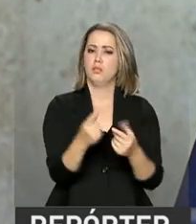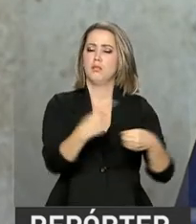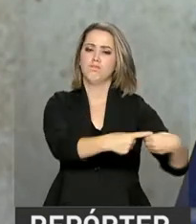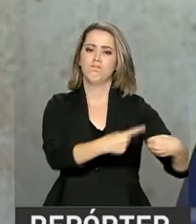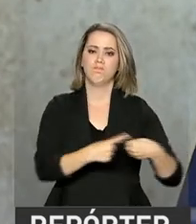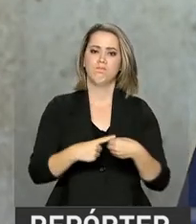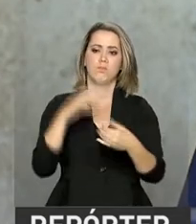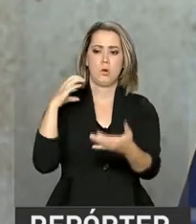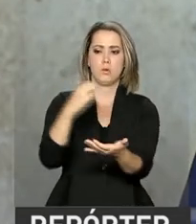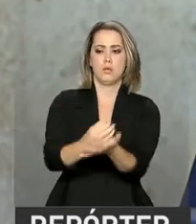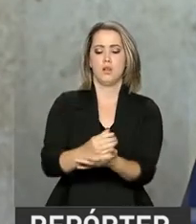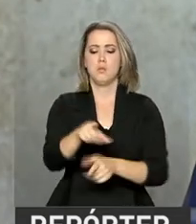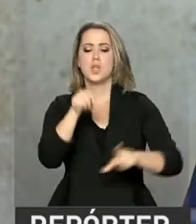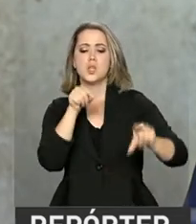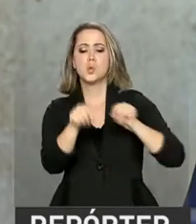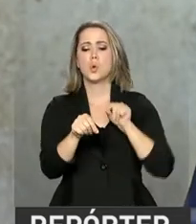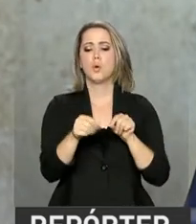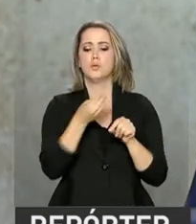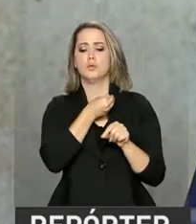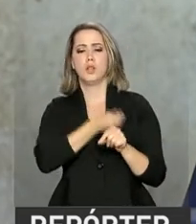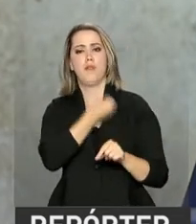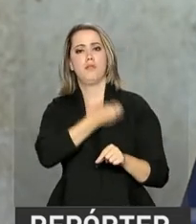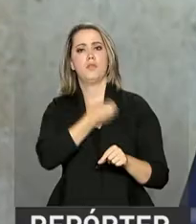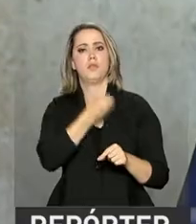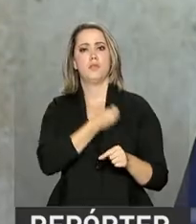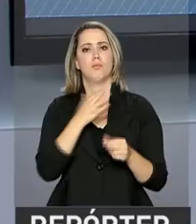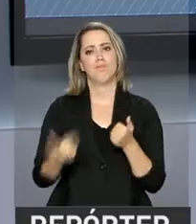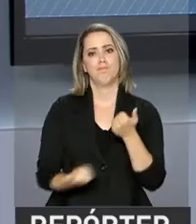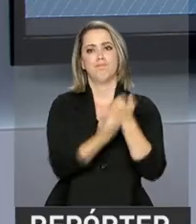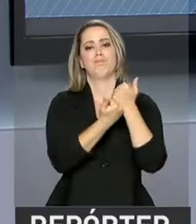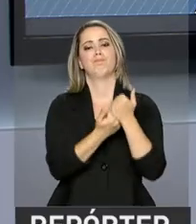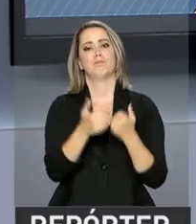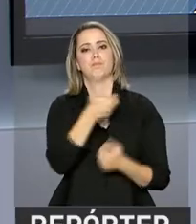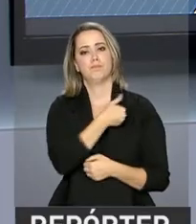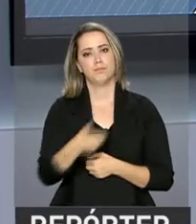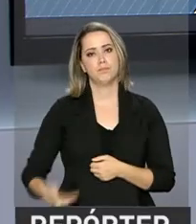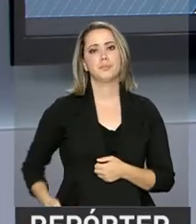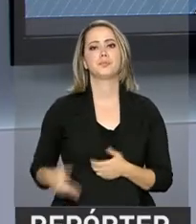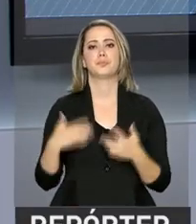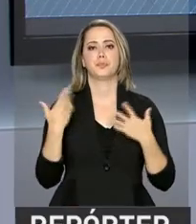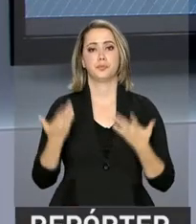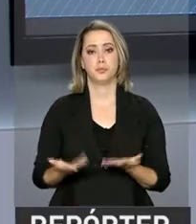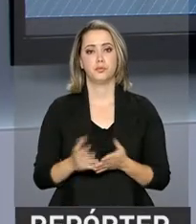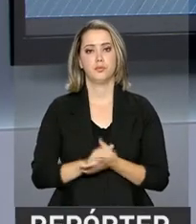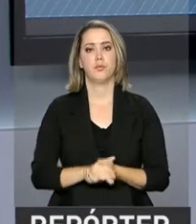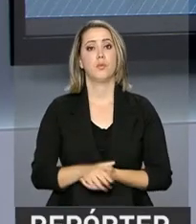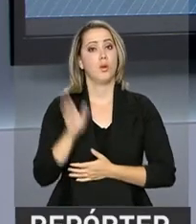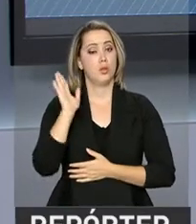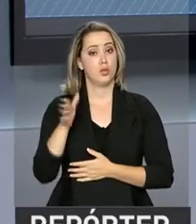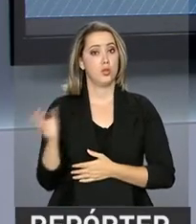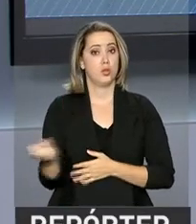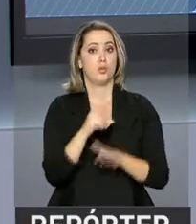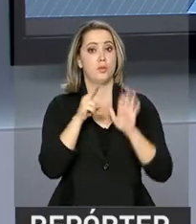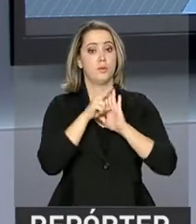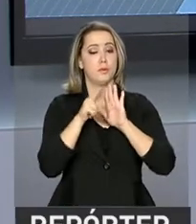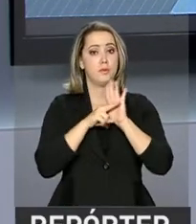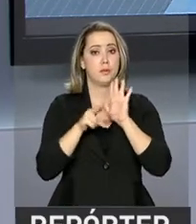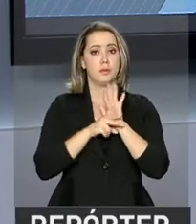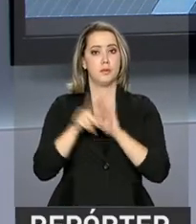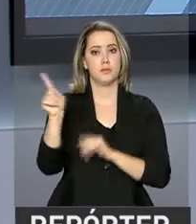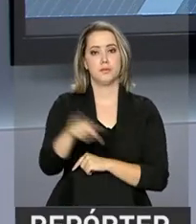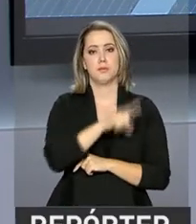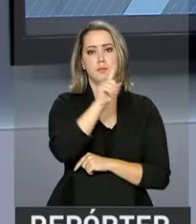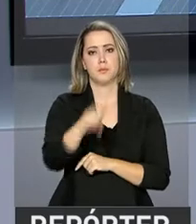que define a vida nessas comunidades, substituindo o Estado. E já estão valendo as novas regras para